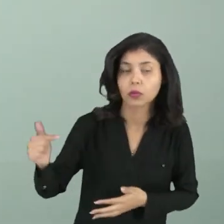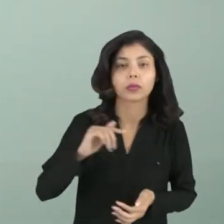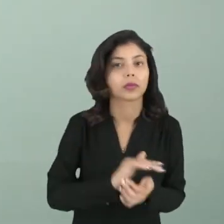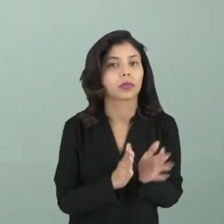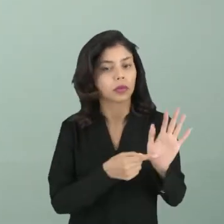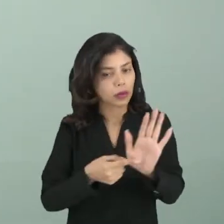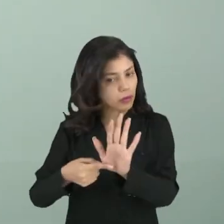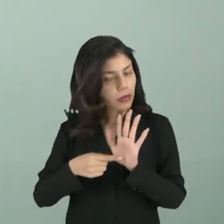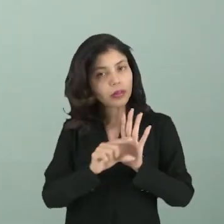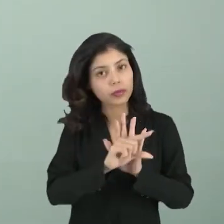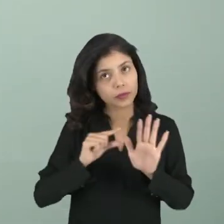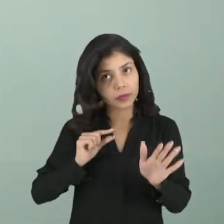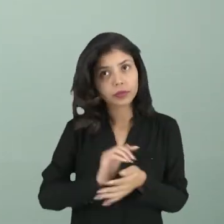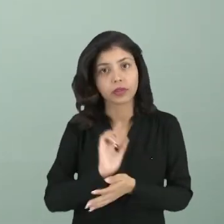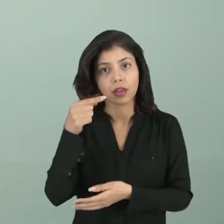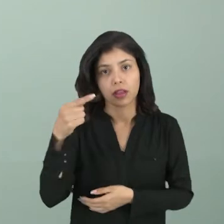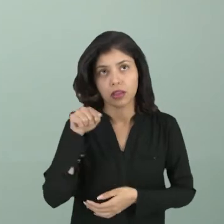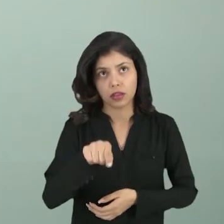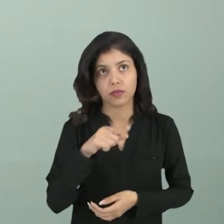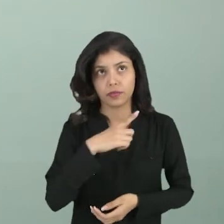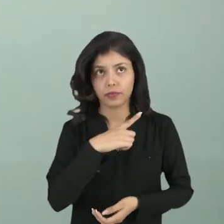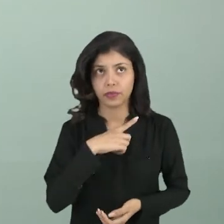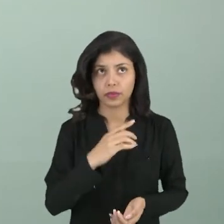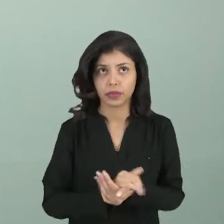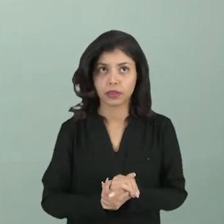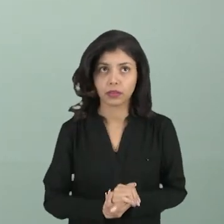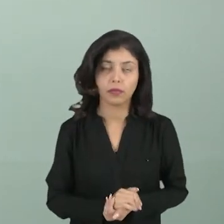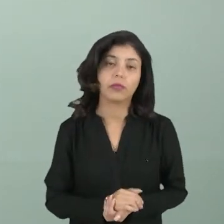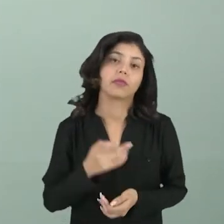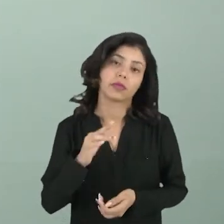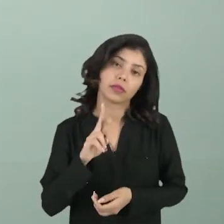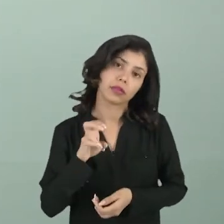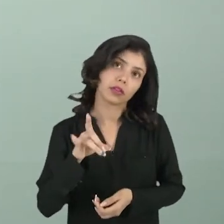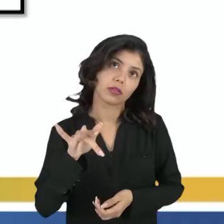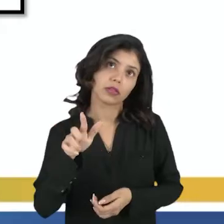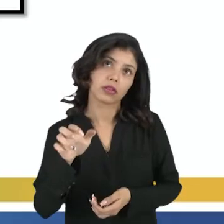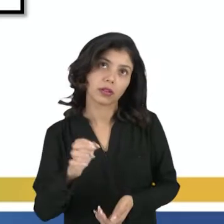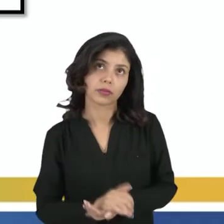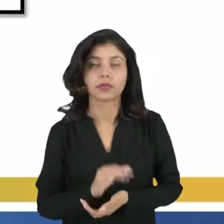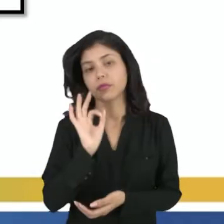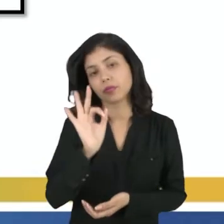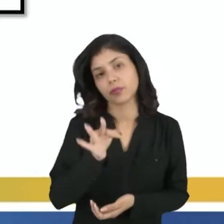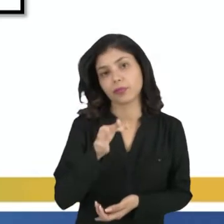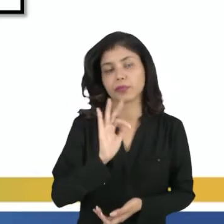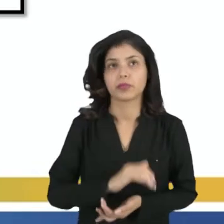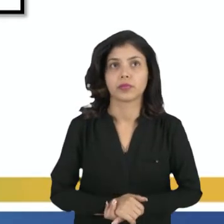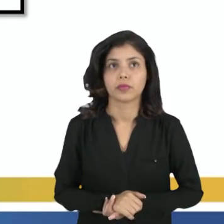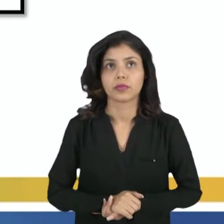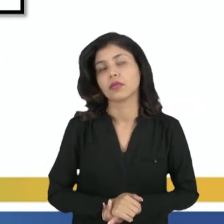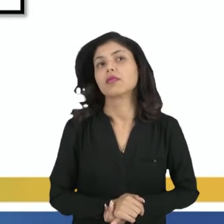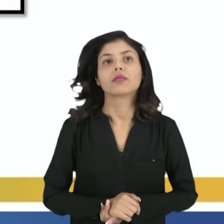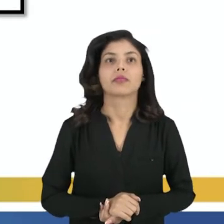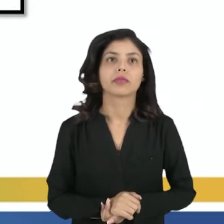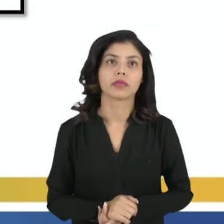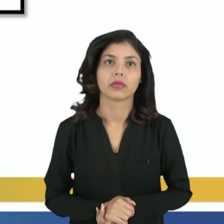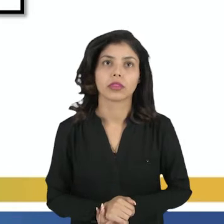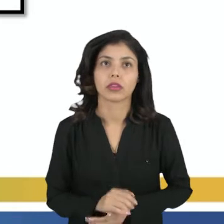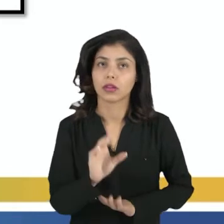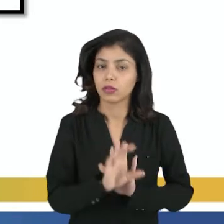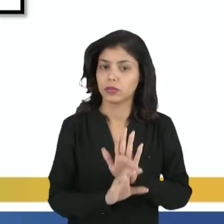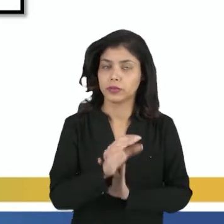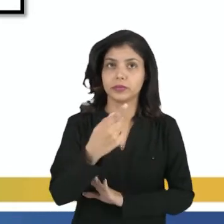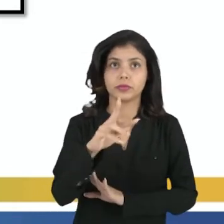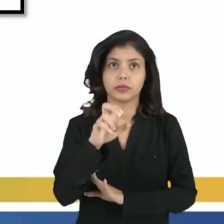uma referência, ali a gente vê que tem uma intertextualidade, tá certo? Vamos ver aqui, ó.